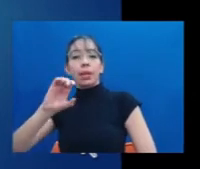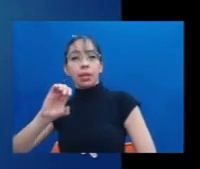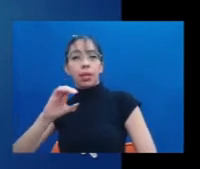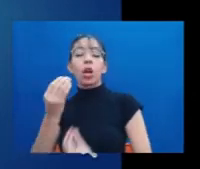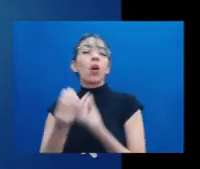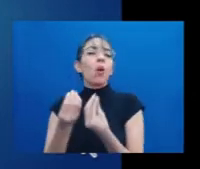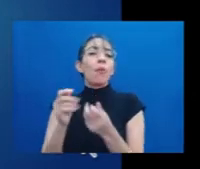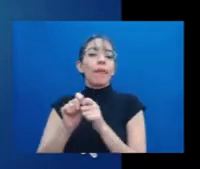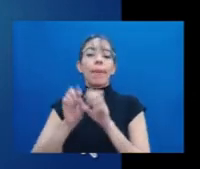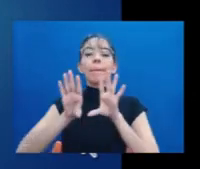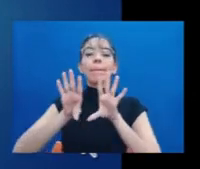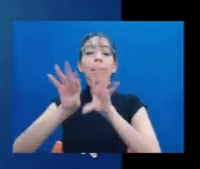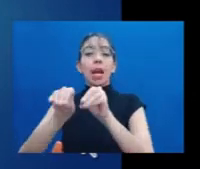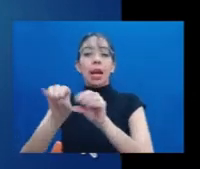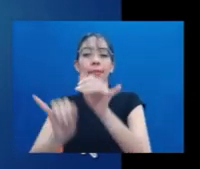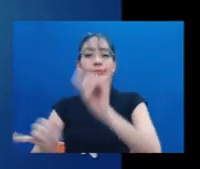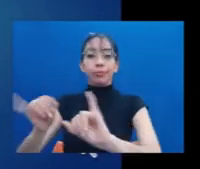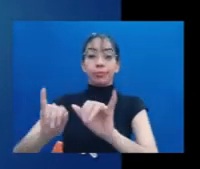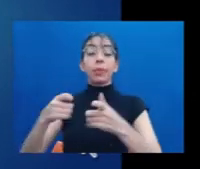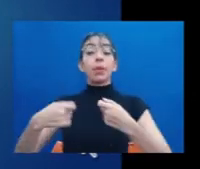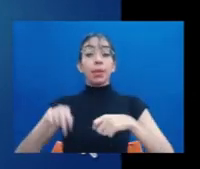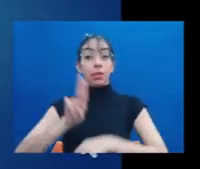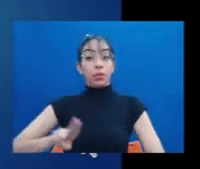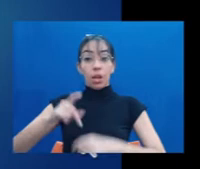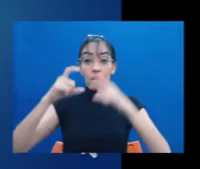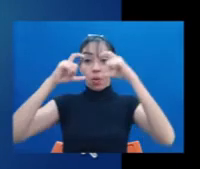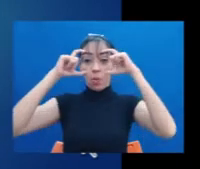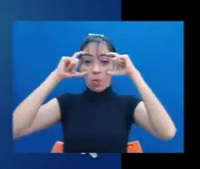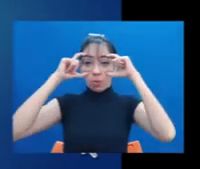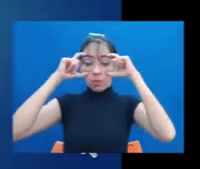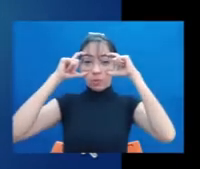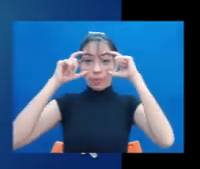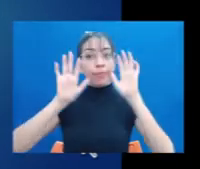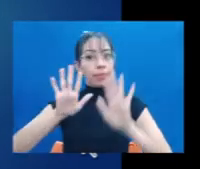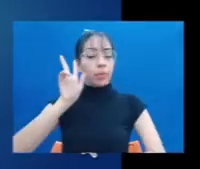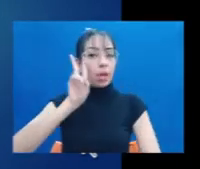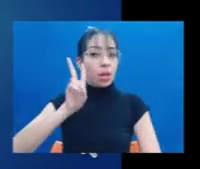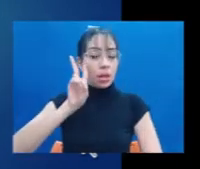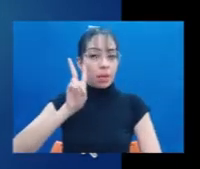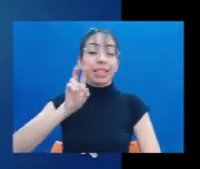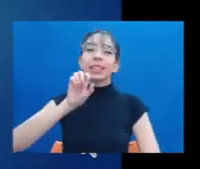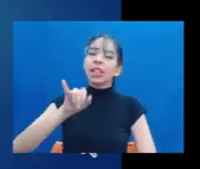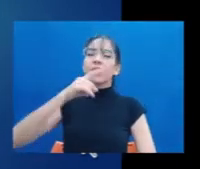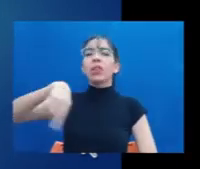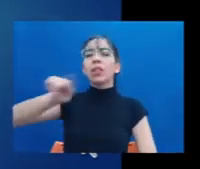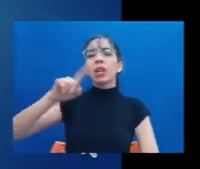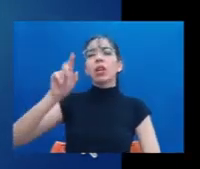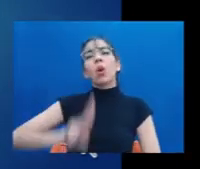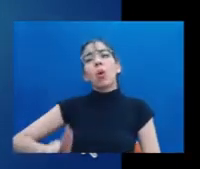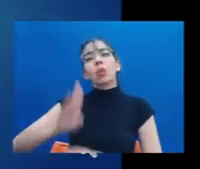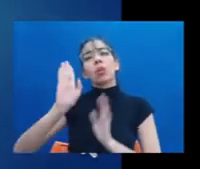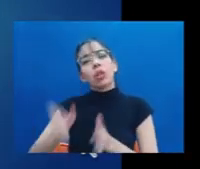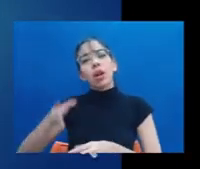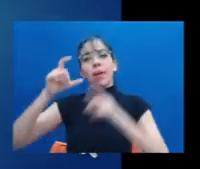Então, eu devo, para manipular essa substância, utilizar o óculos de proteção. Quero ressaltar aqui que mesmo pessoas que